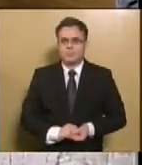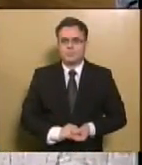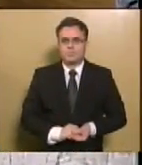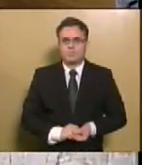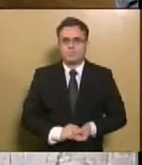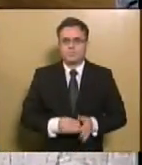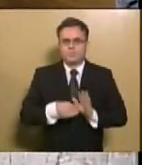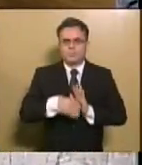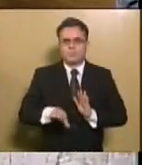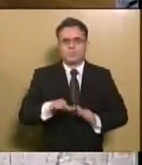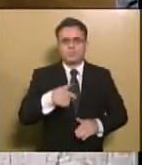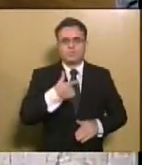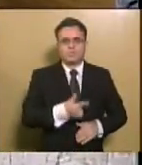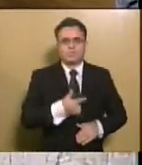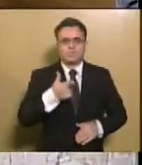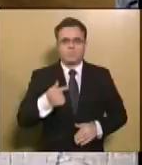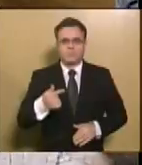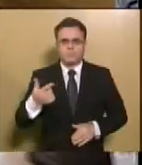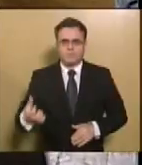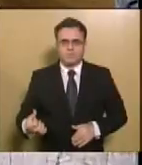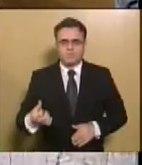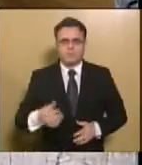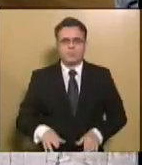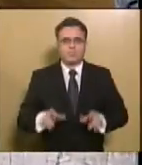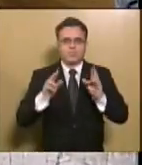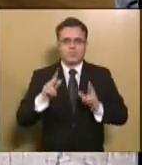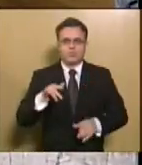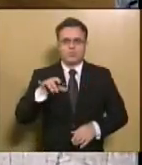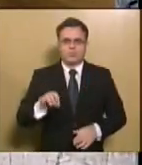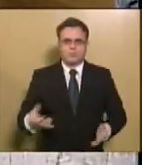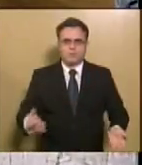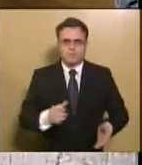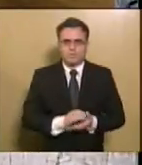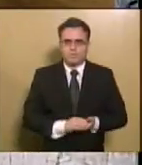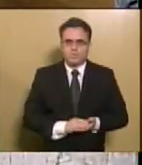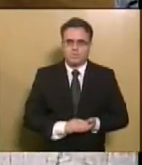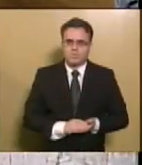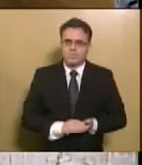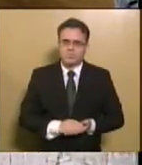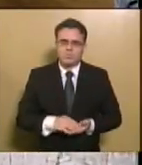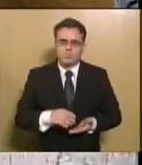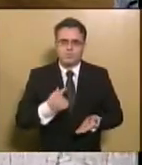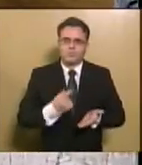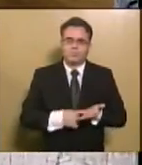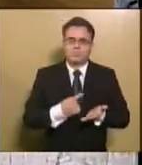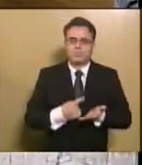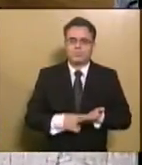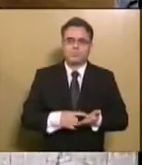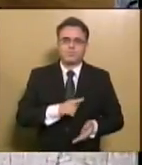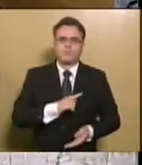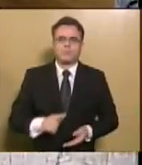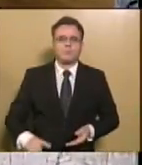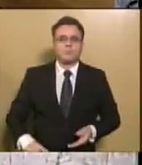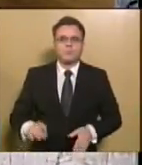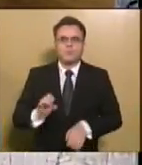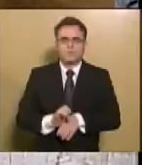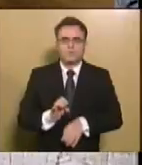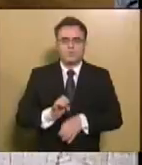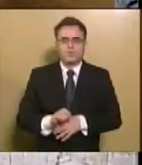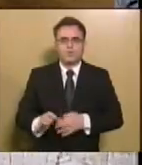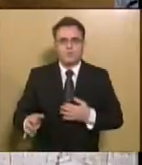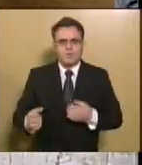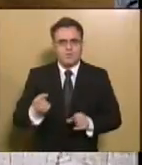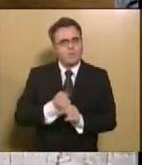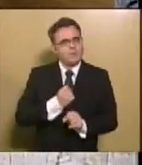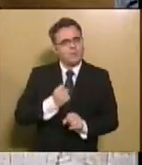Indicação de número 276, de autoria do deputado Jorge Passos, excelentíssimo governador do estado, recapeamento